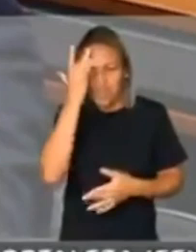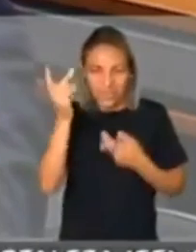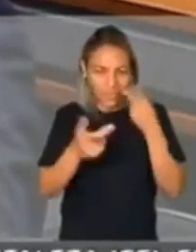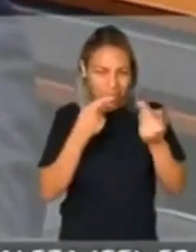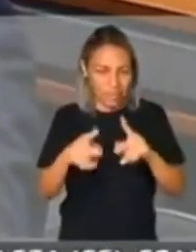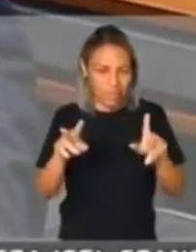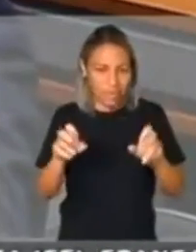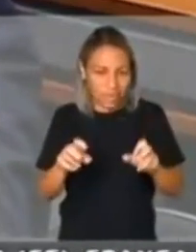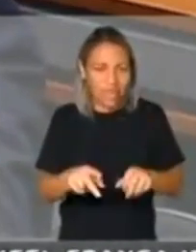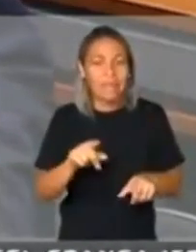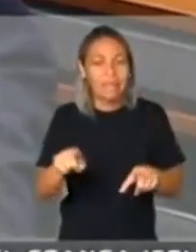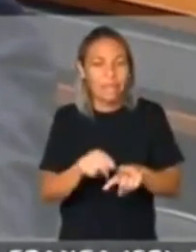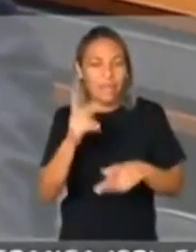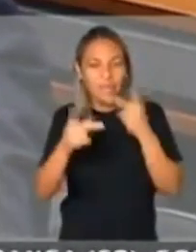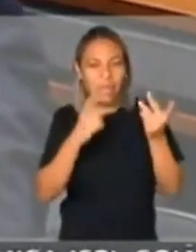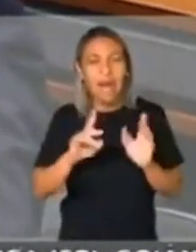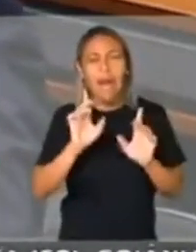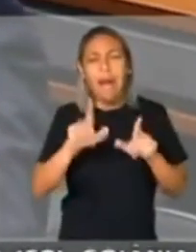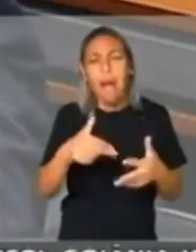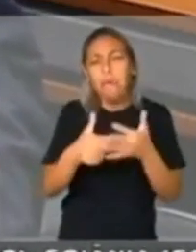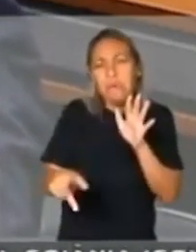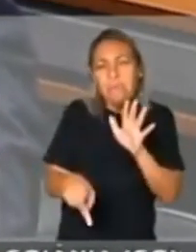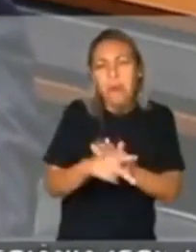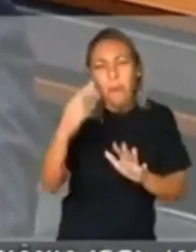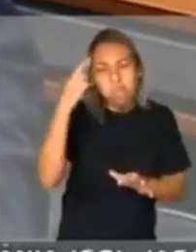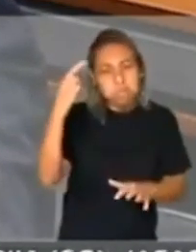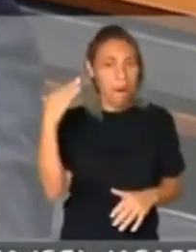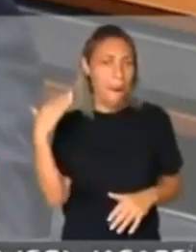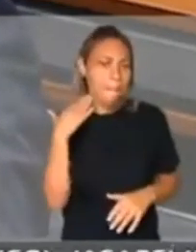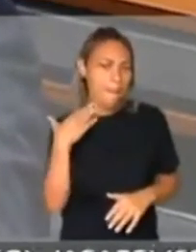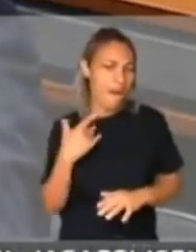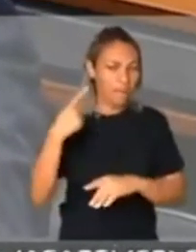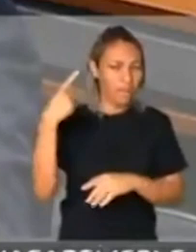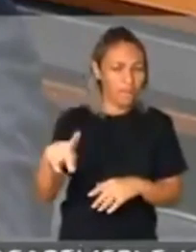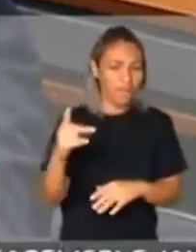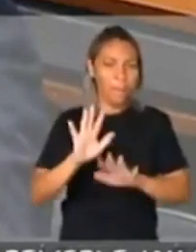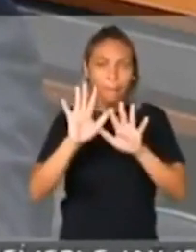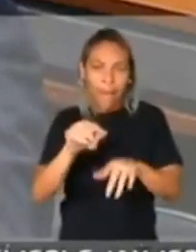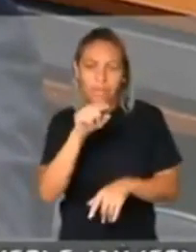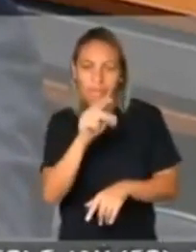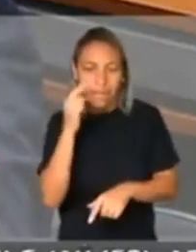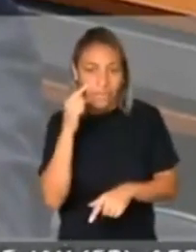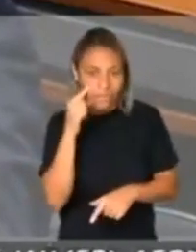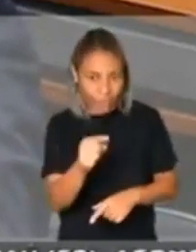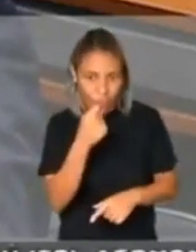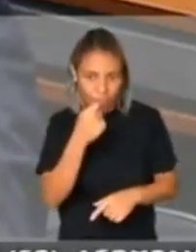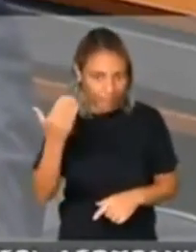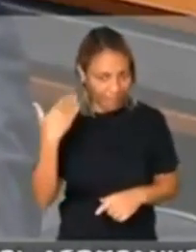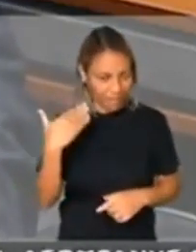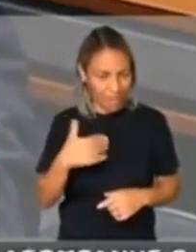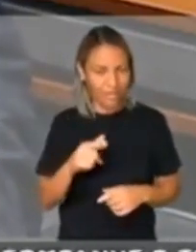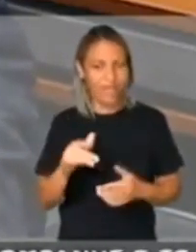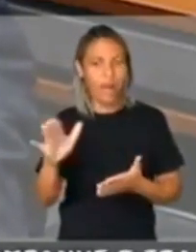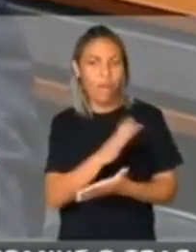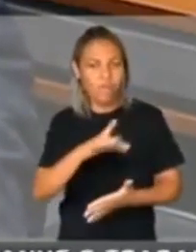sentido. E falam muito também, né? Ah, é coisa de banqueiro, de capital financeiro. Mas foi revelado recentemente, né, que certo líder